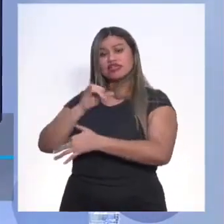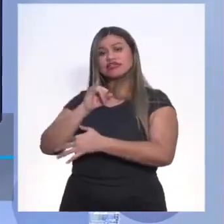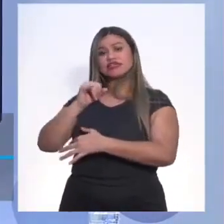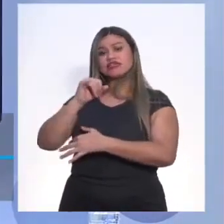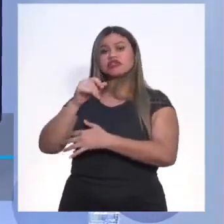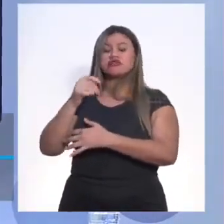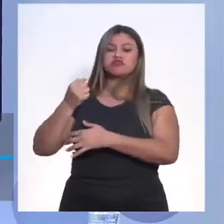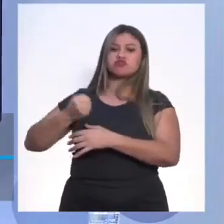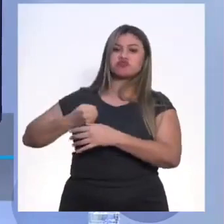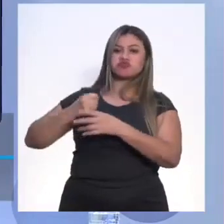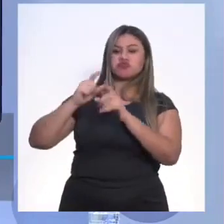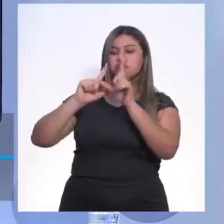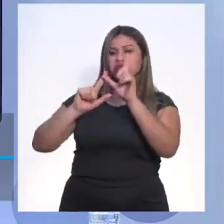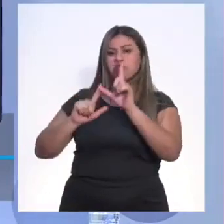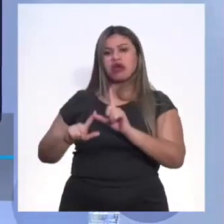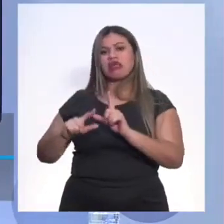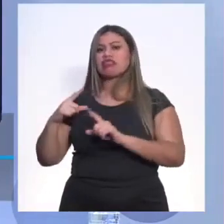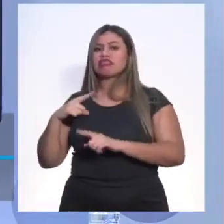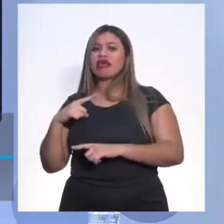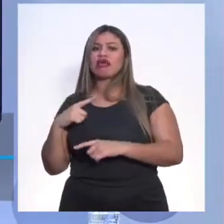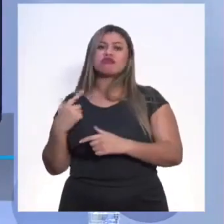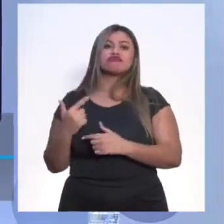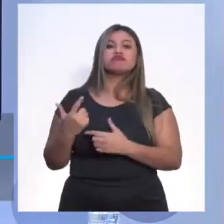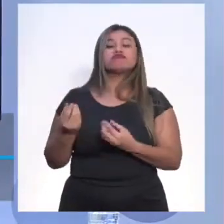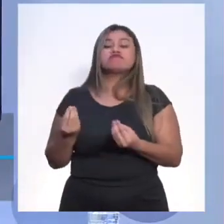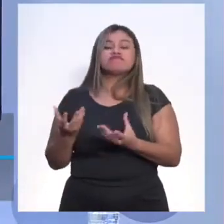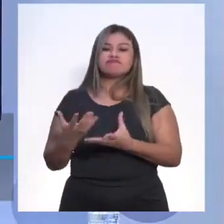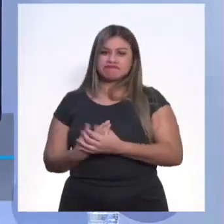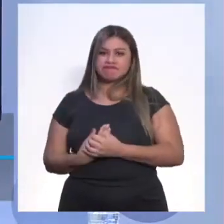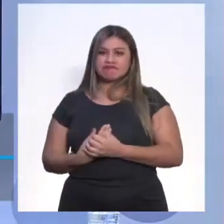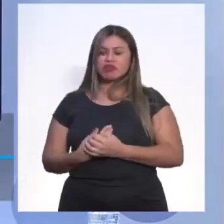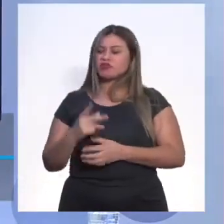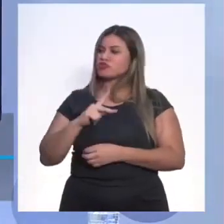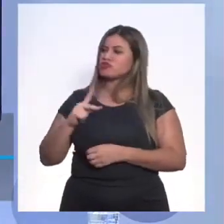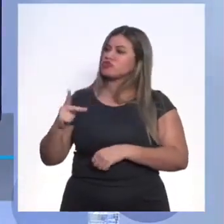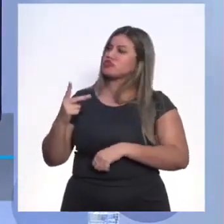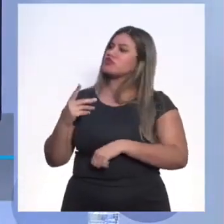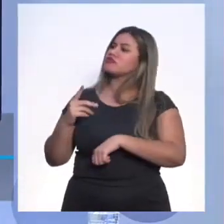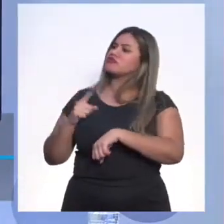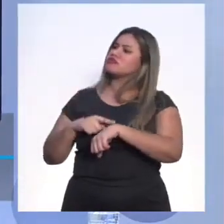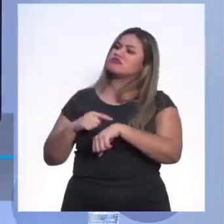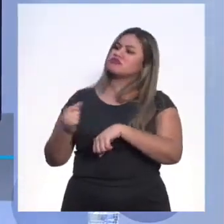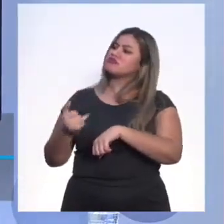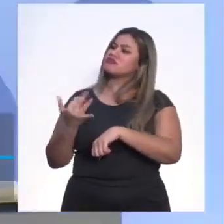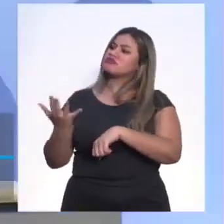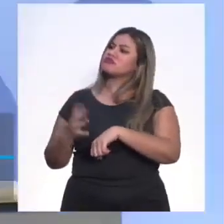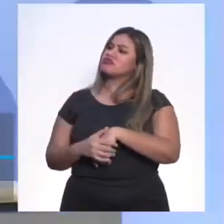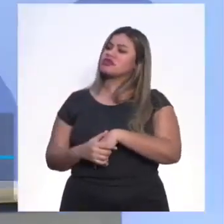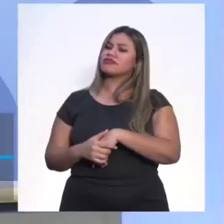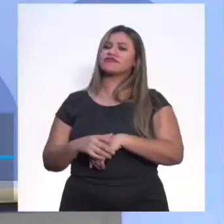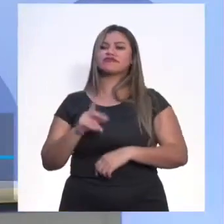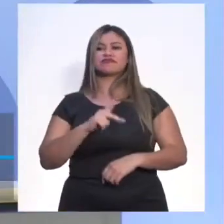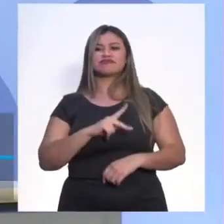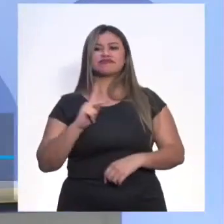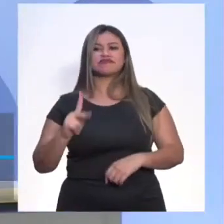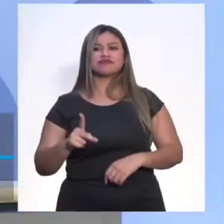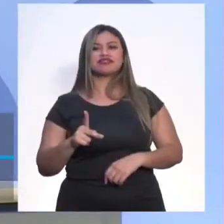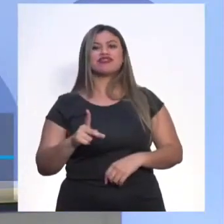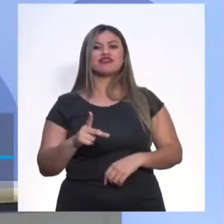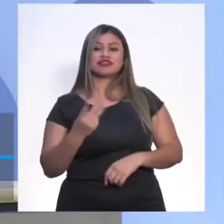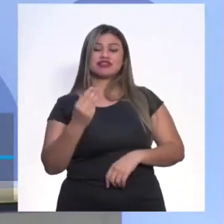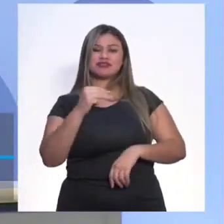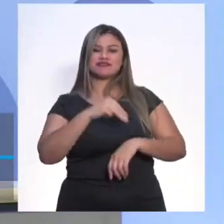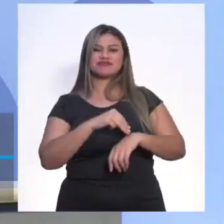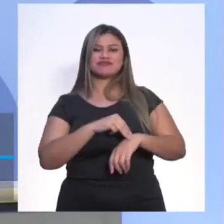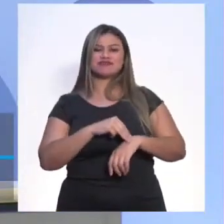é irracional para mim. Tudo bem? Professora Roberta, quanto tempo para essa atividade? Professora Inês, eles terão 3 minutos para